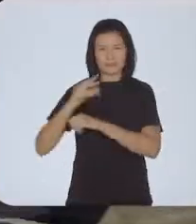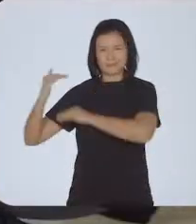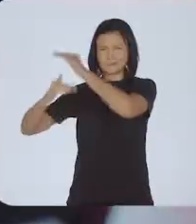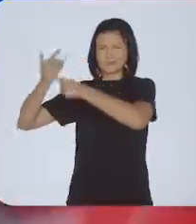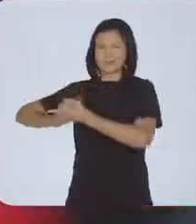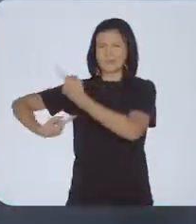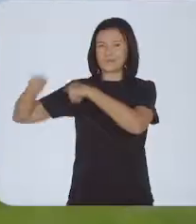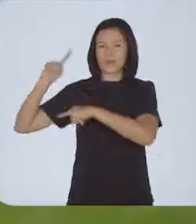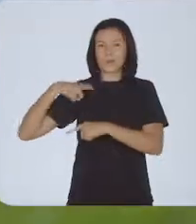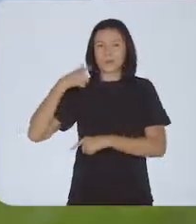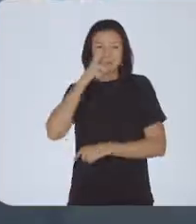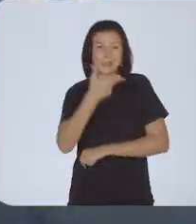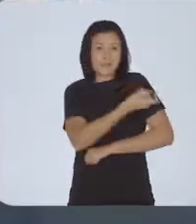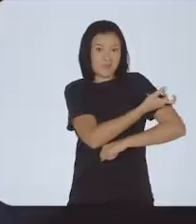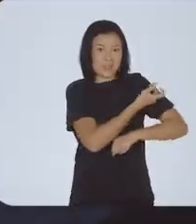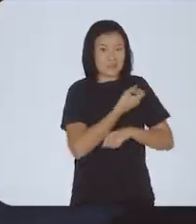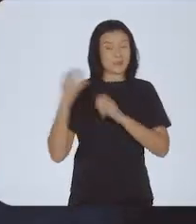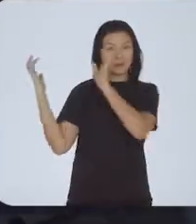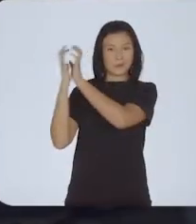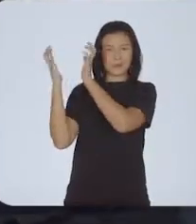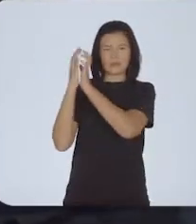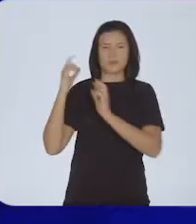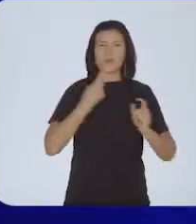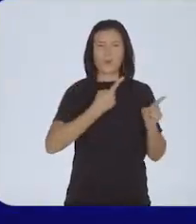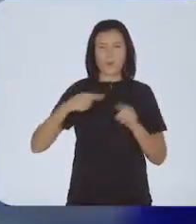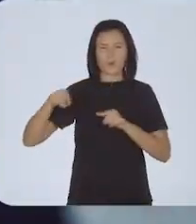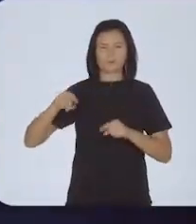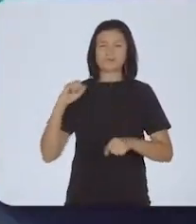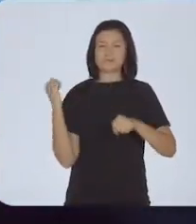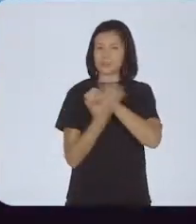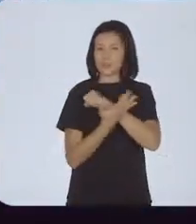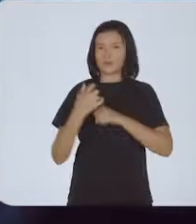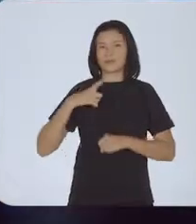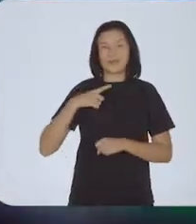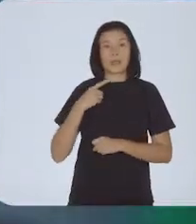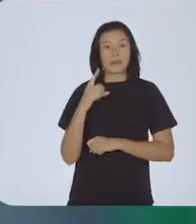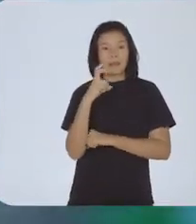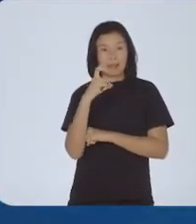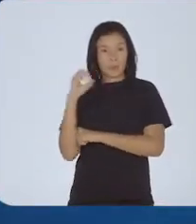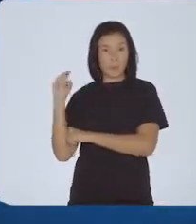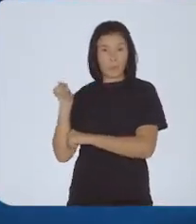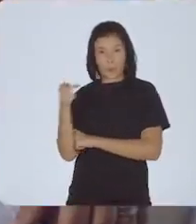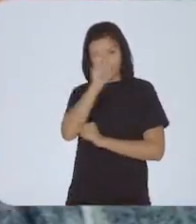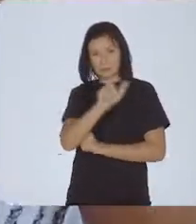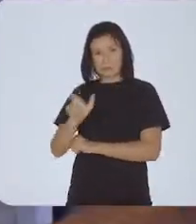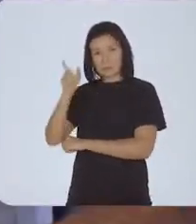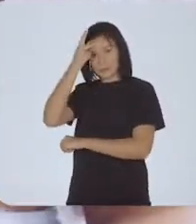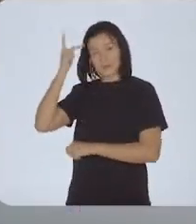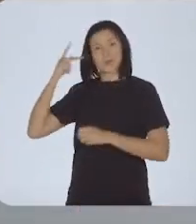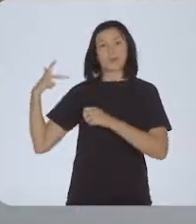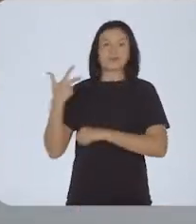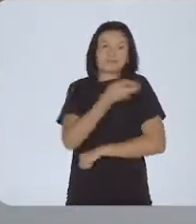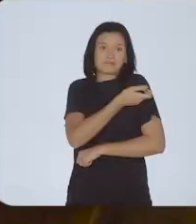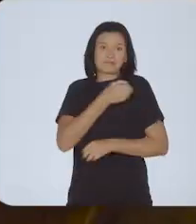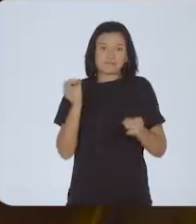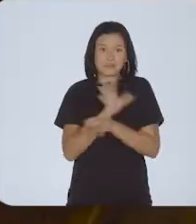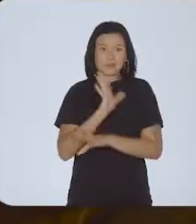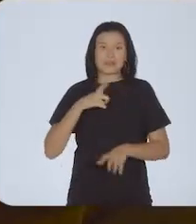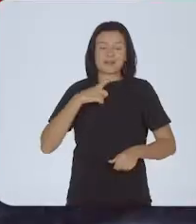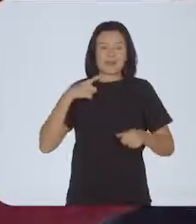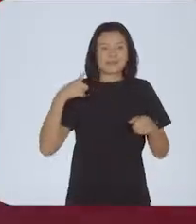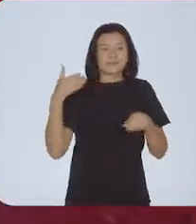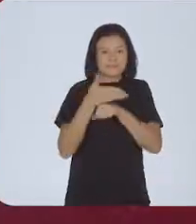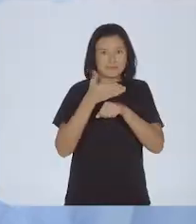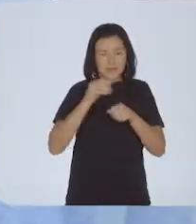É se cuidando e avançando com a vacinação que o Recife enfrenta a pandemia. Mais de 500 mil de recifenses já se vacinaram, com hora marcada e